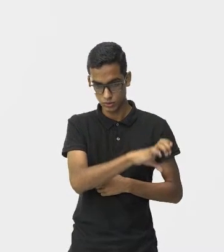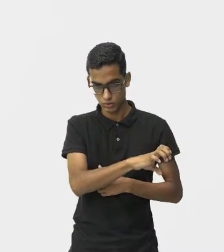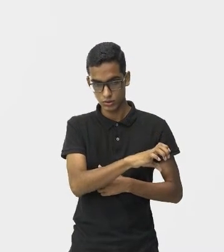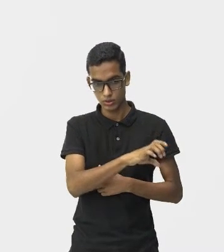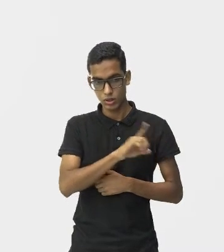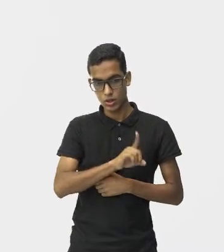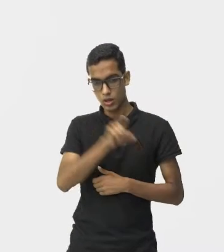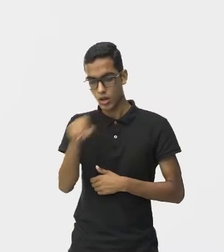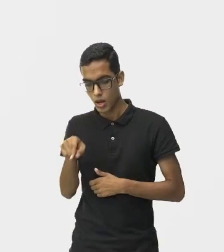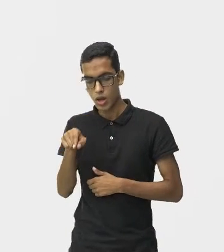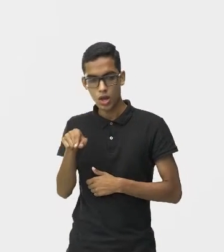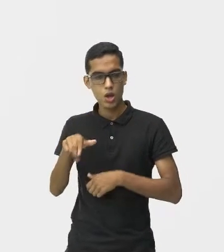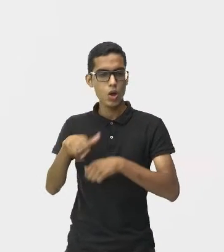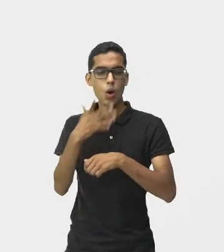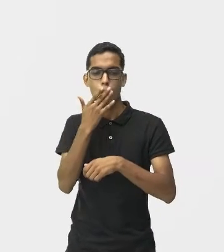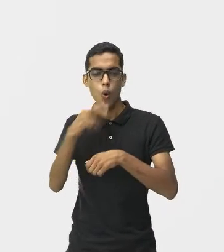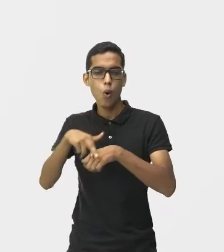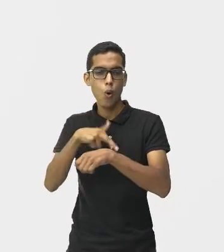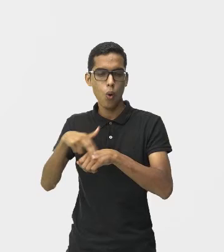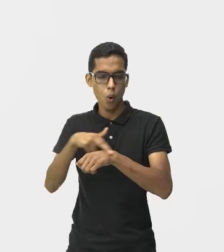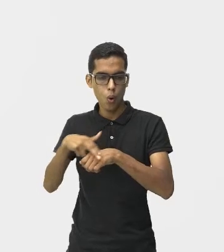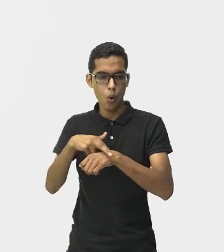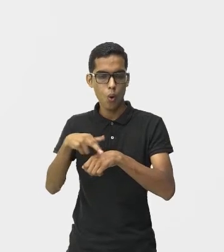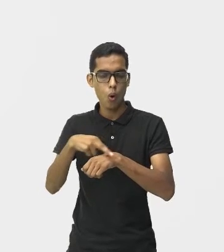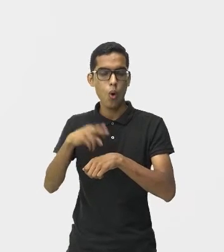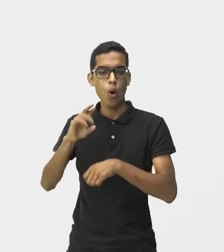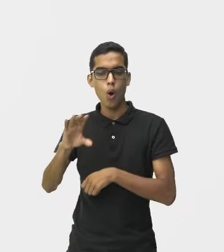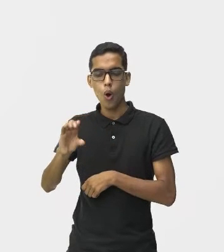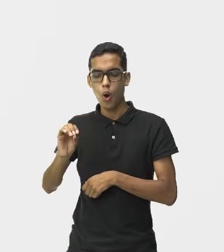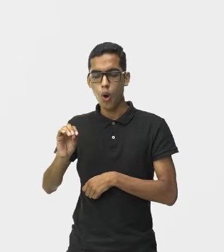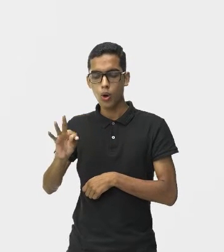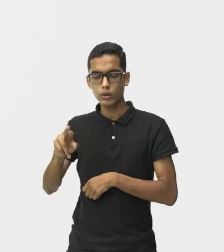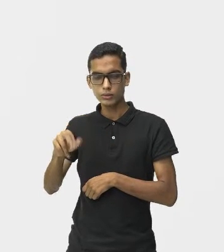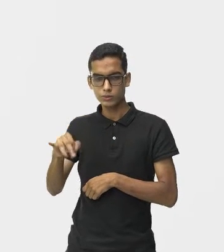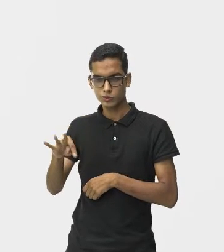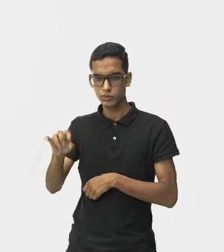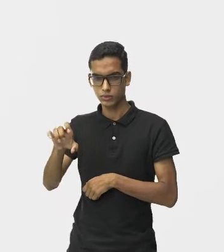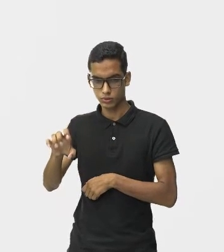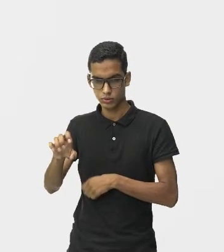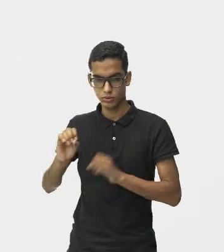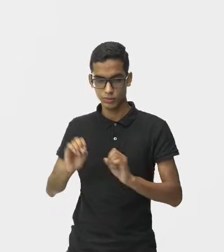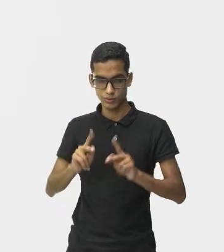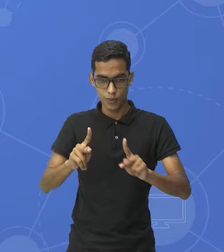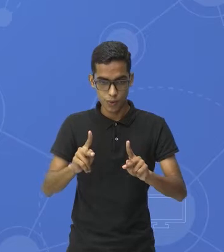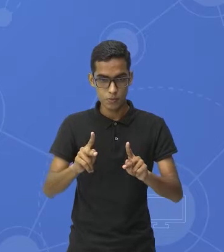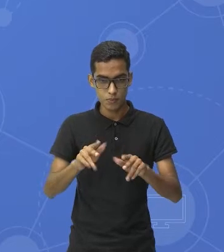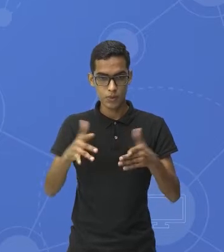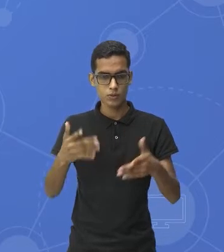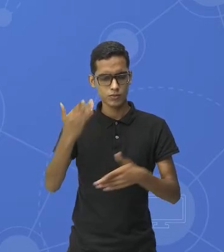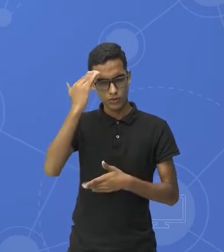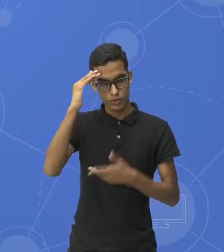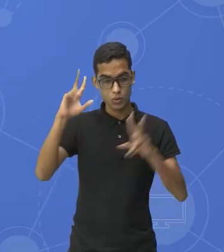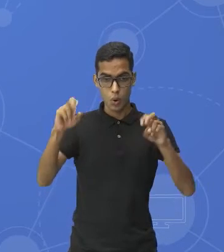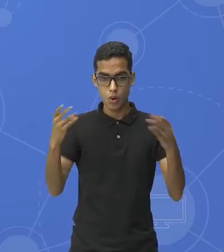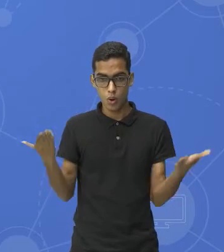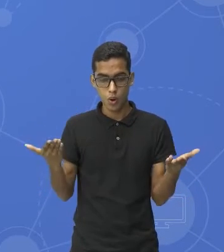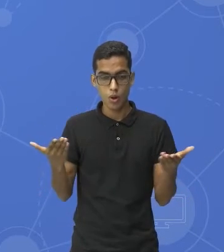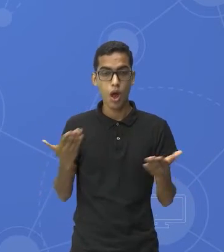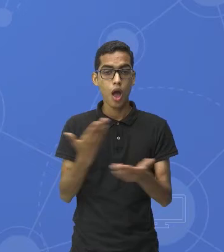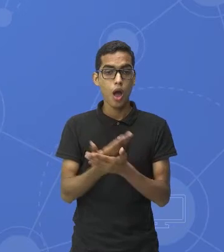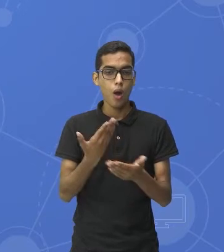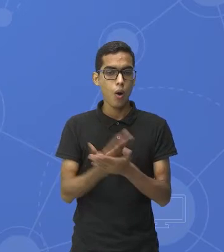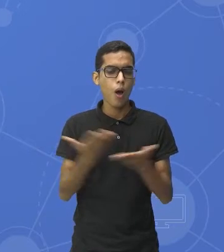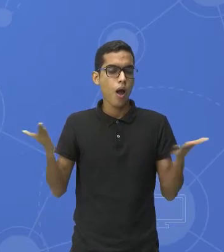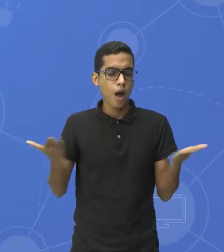capital Bizâncio. Eu espero que vocês estejam compreendidos a temática da aula de hoje. Agora a gente vai exercitar um